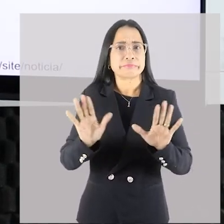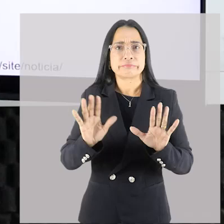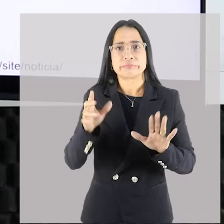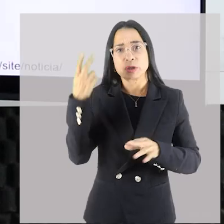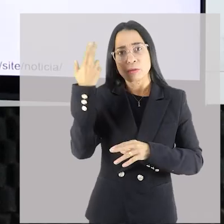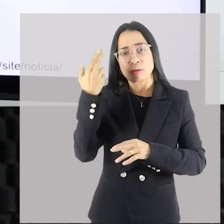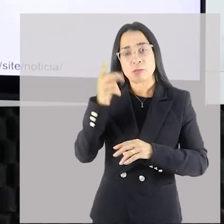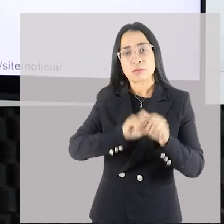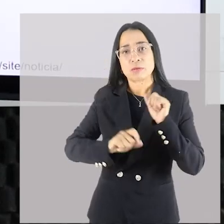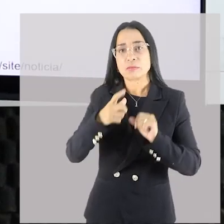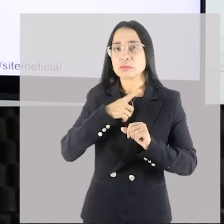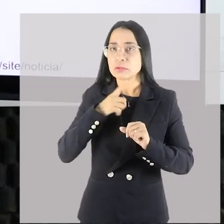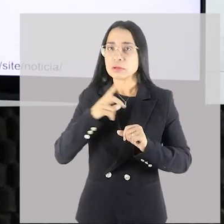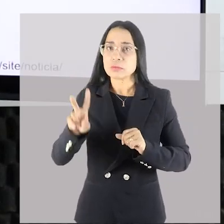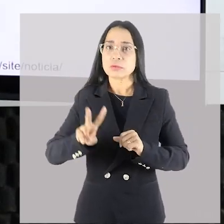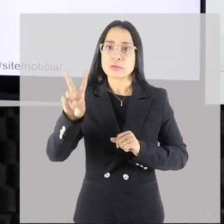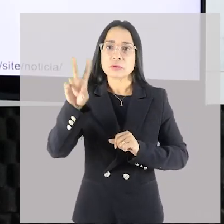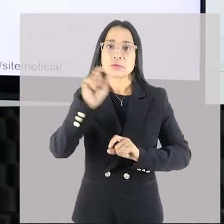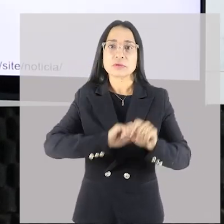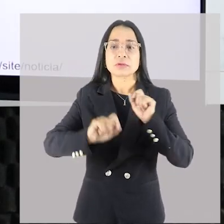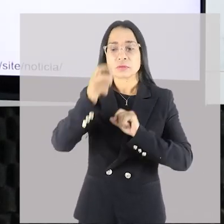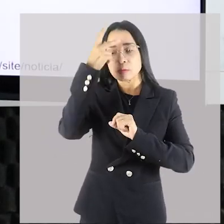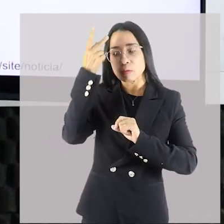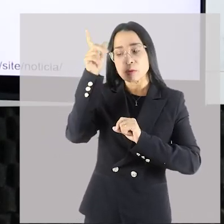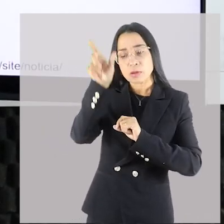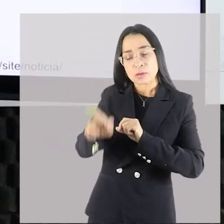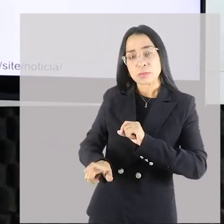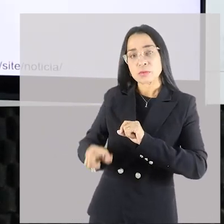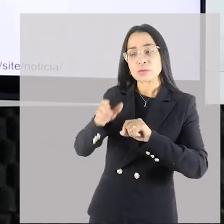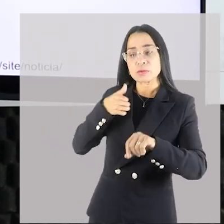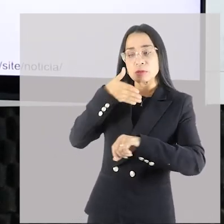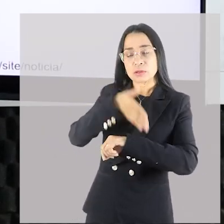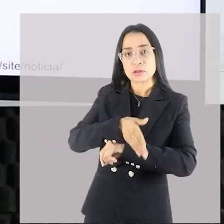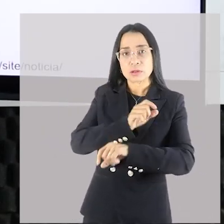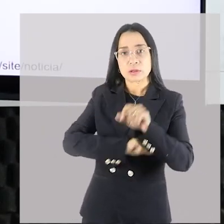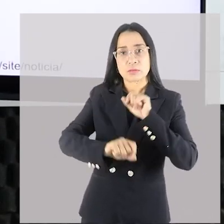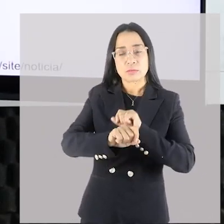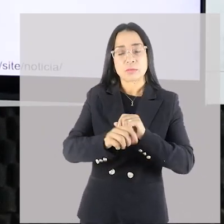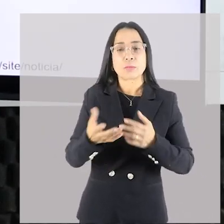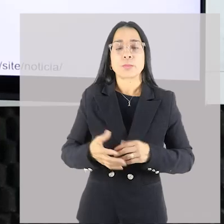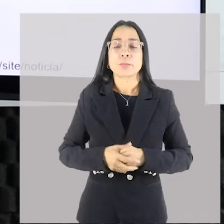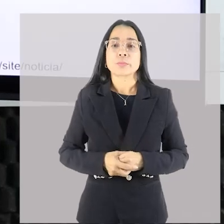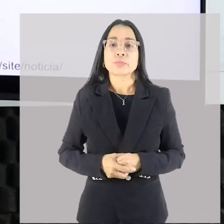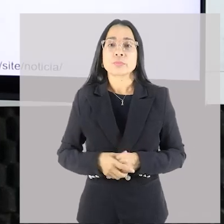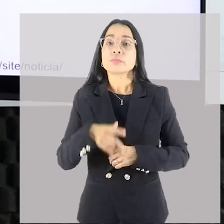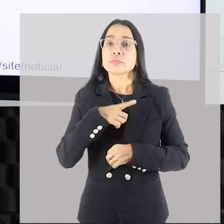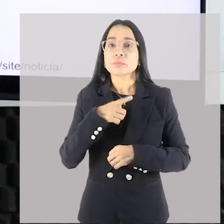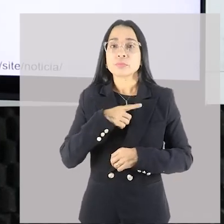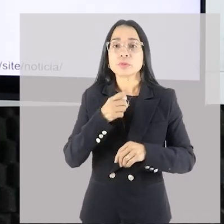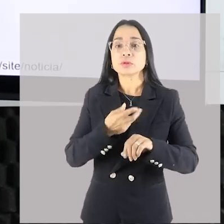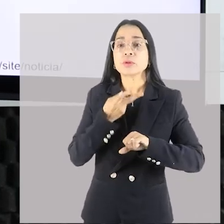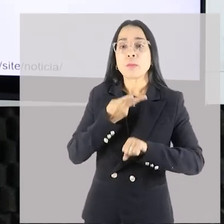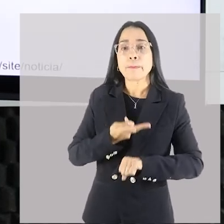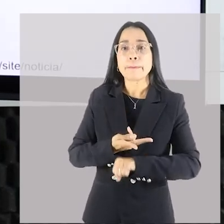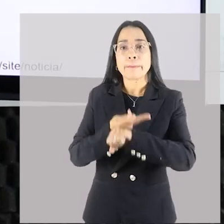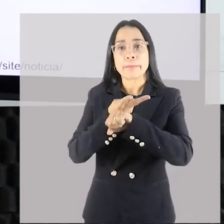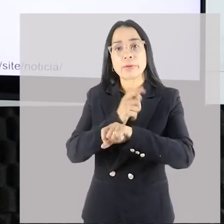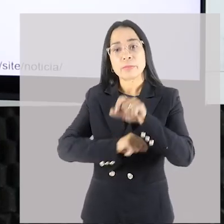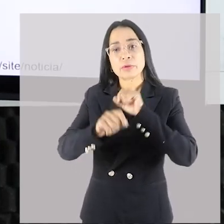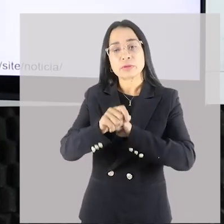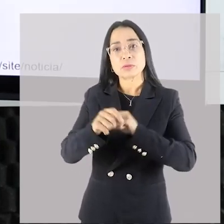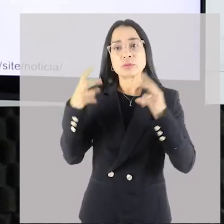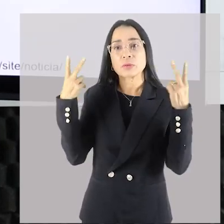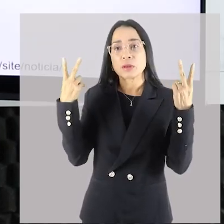uma valorização desses indivíduos que iam fazer parte dos jogos. Eles já tinham premiações